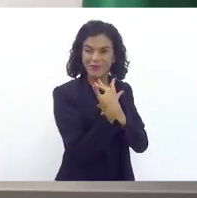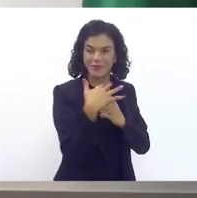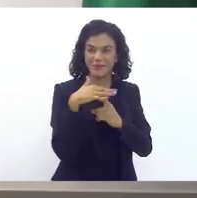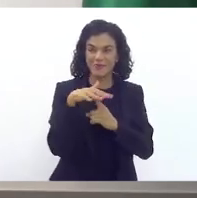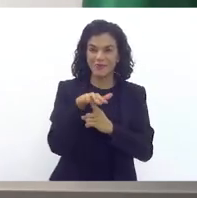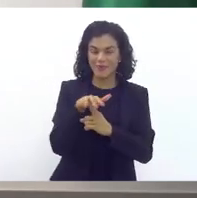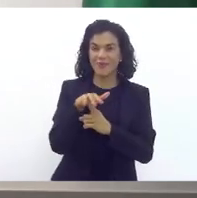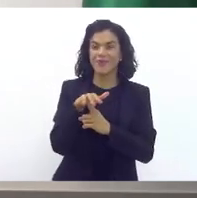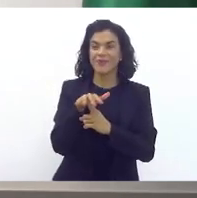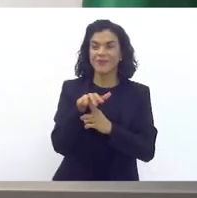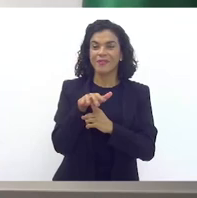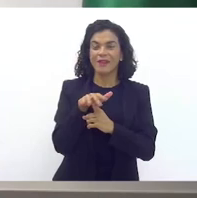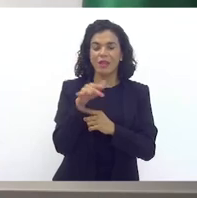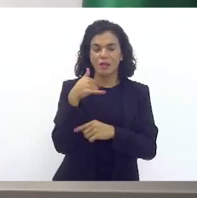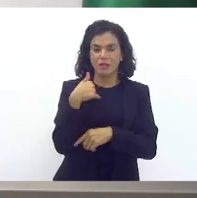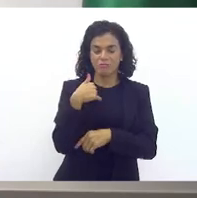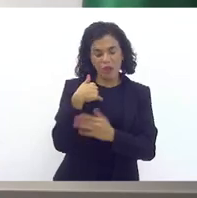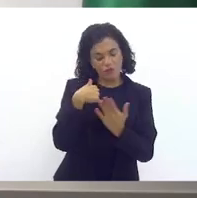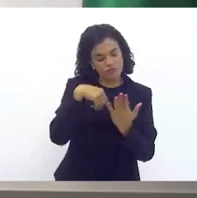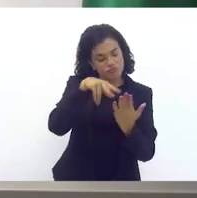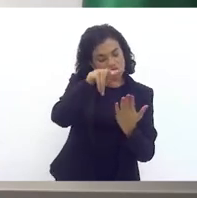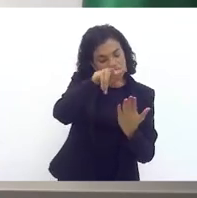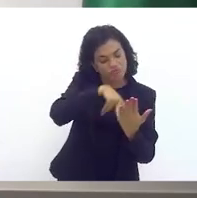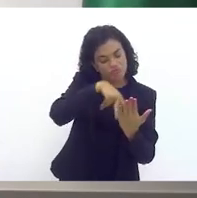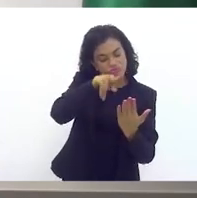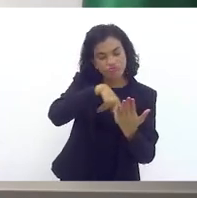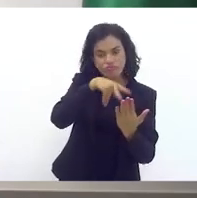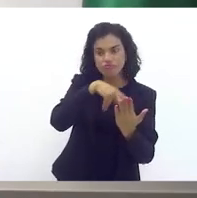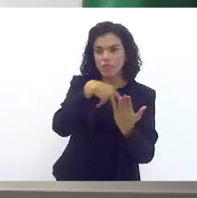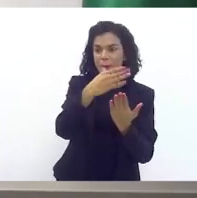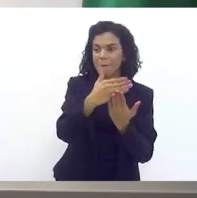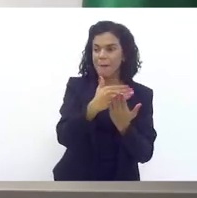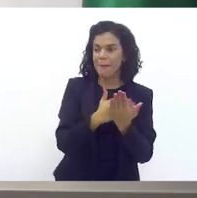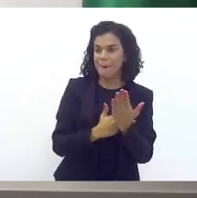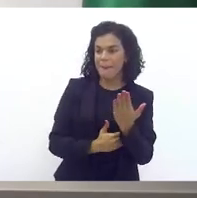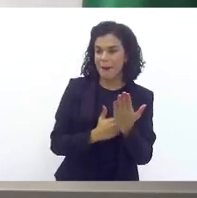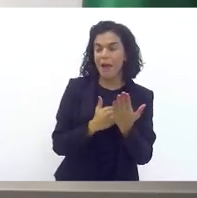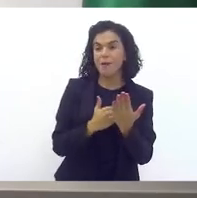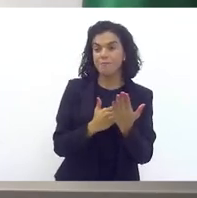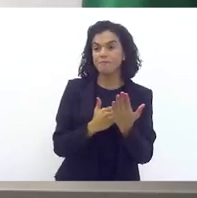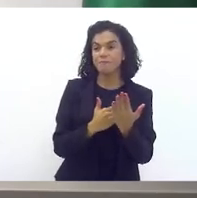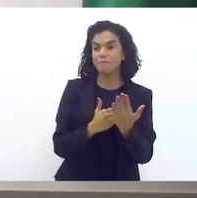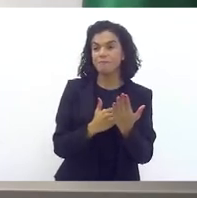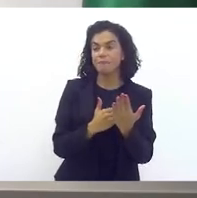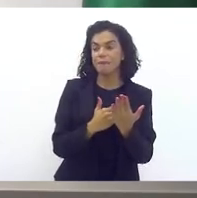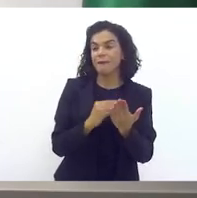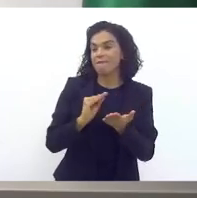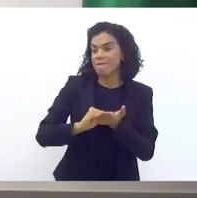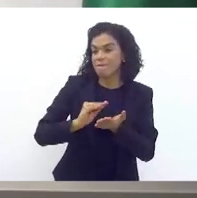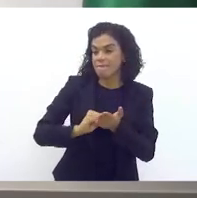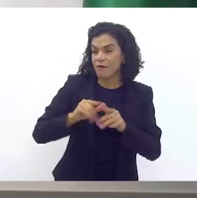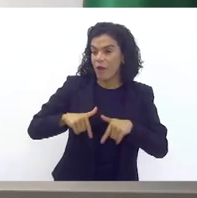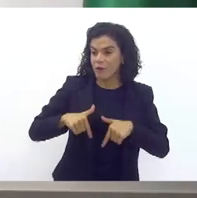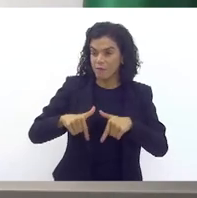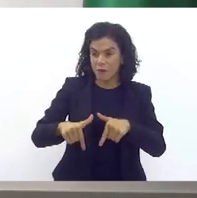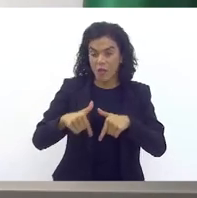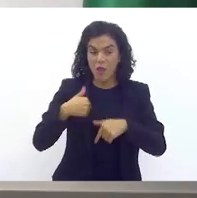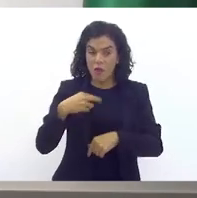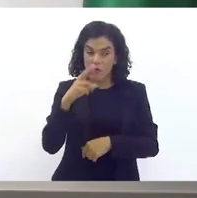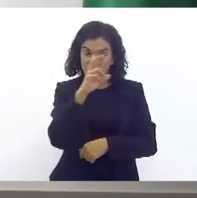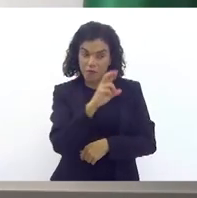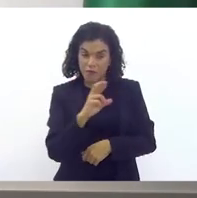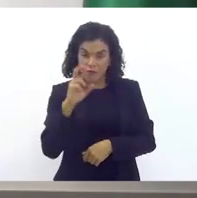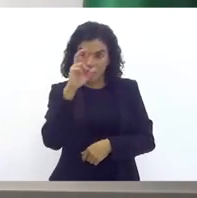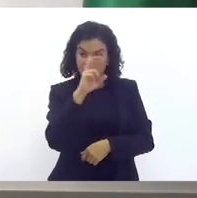ao tomar pé das pautas que estão pendentes, né, fui lá verificar